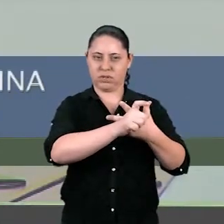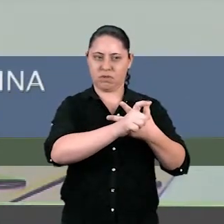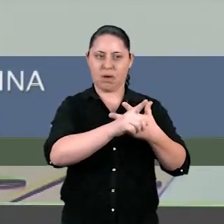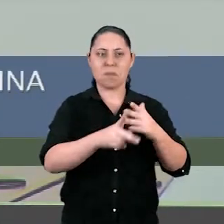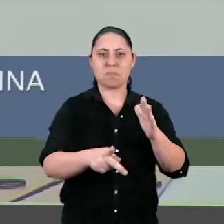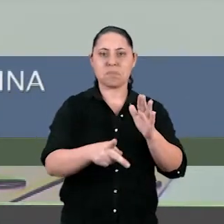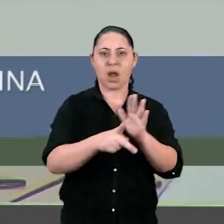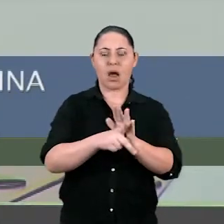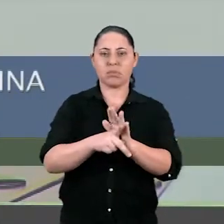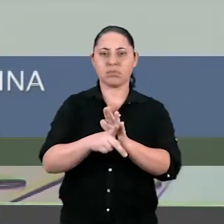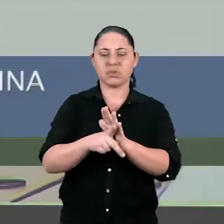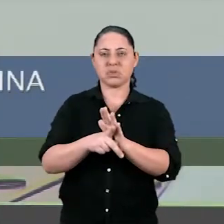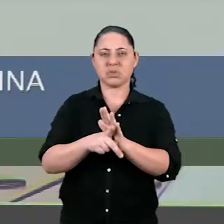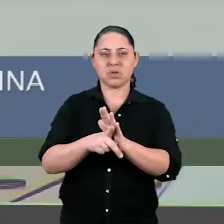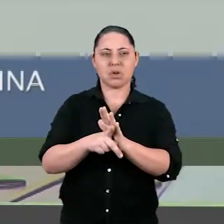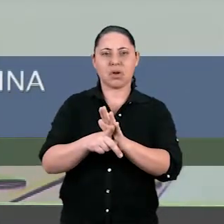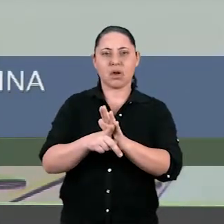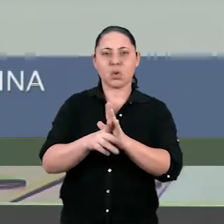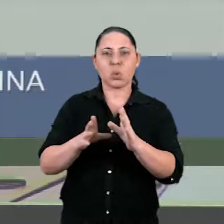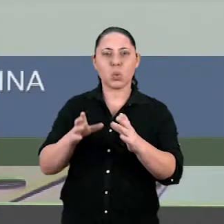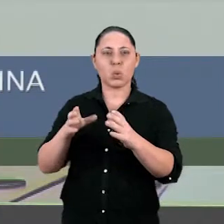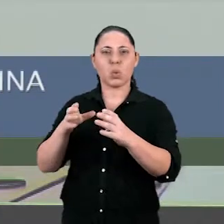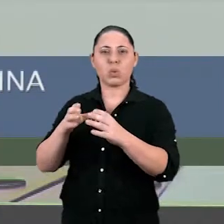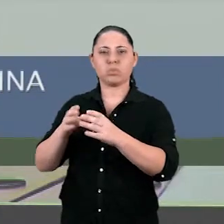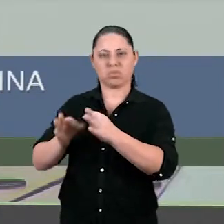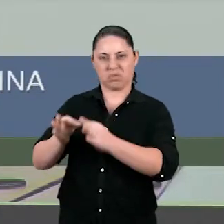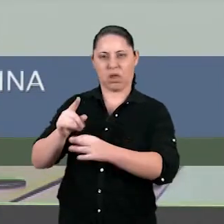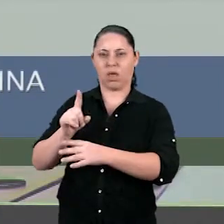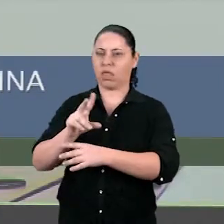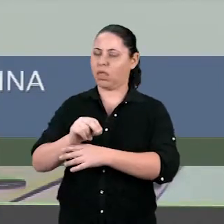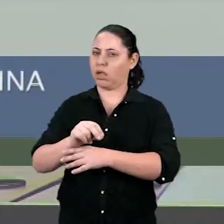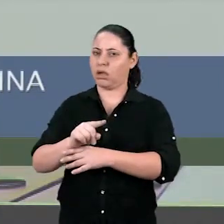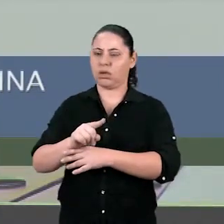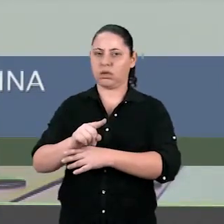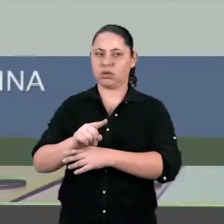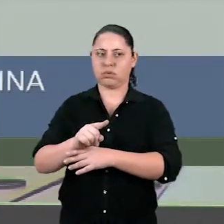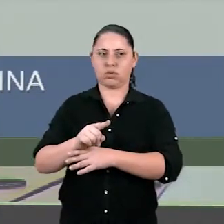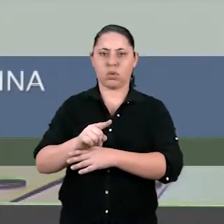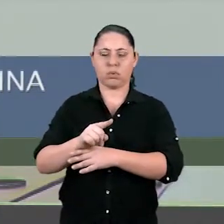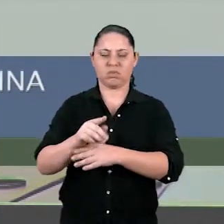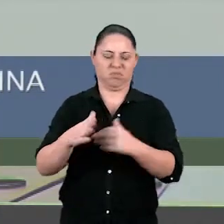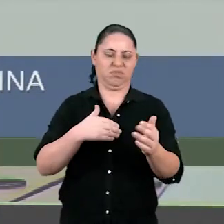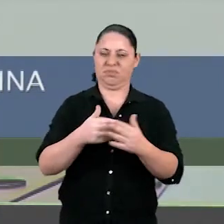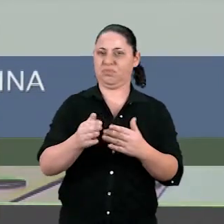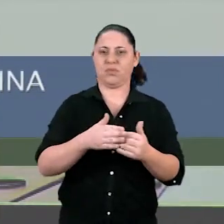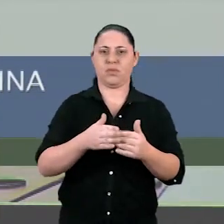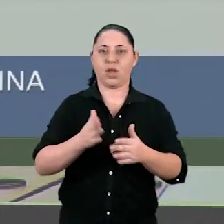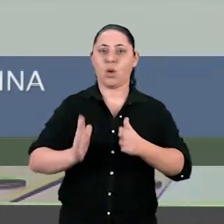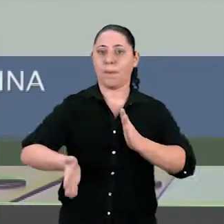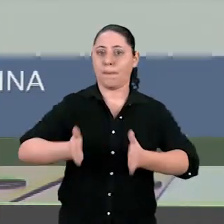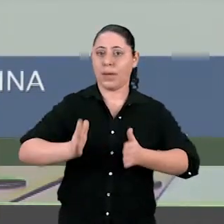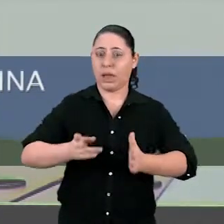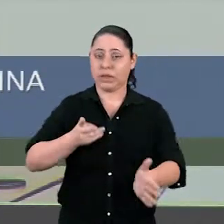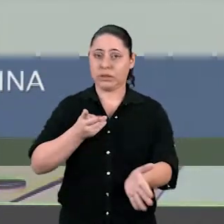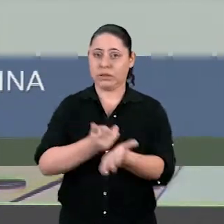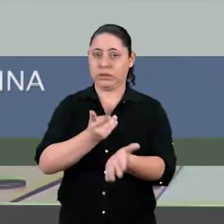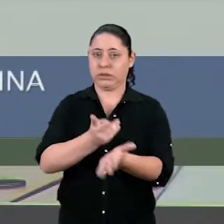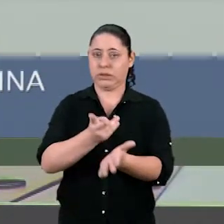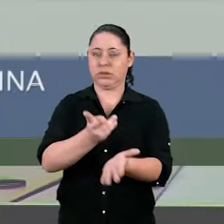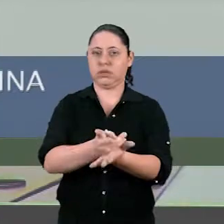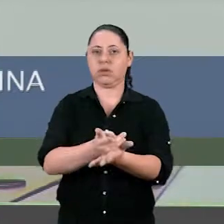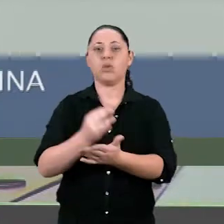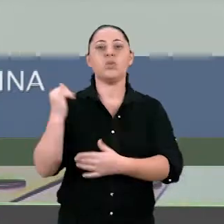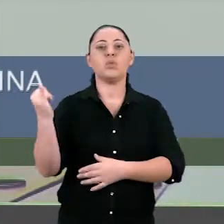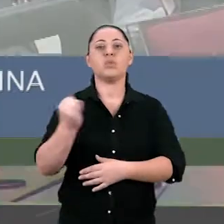dessa independência do mandato e da ideia de um mandato fixo, em um importantíssimo trabalho,